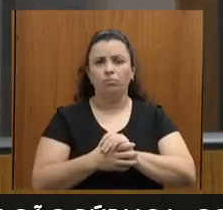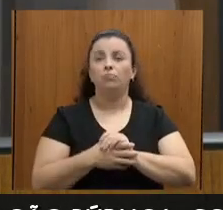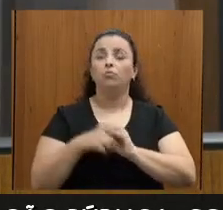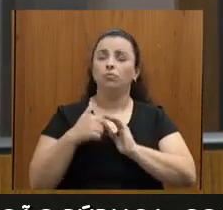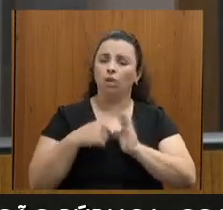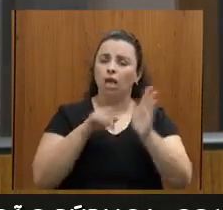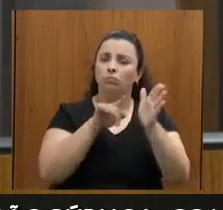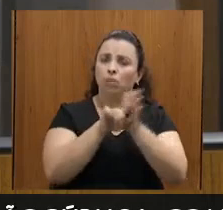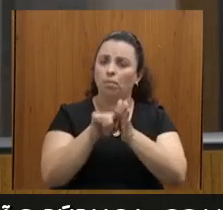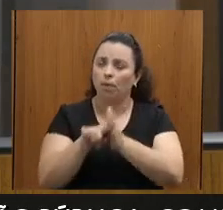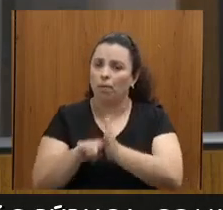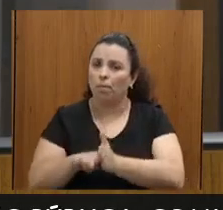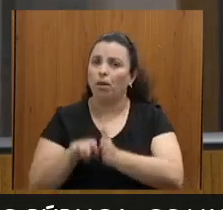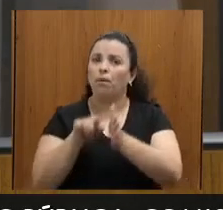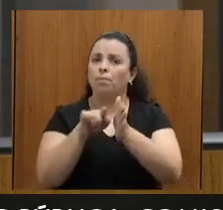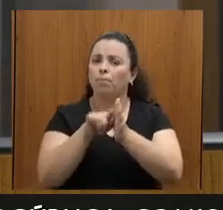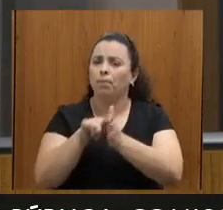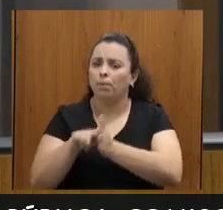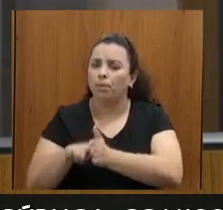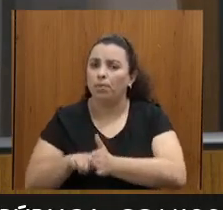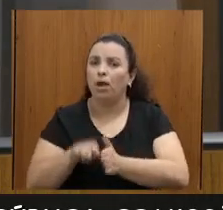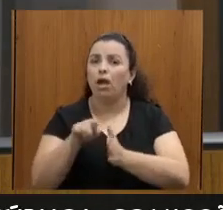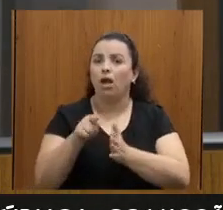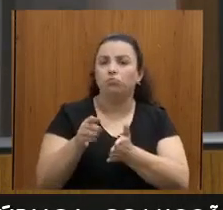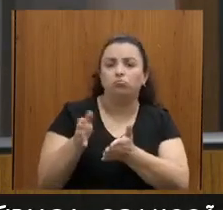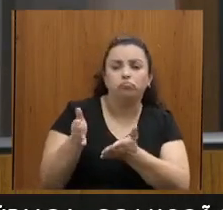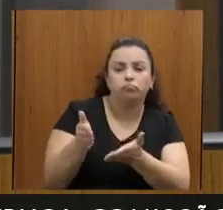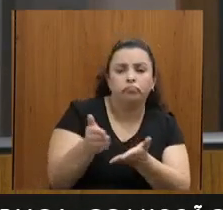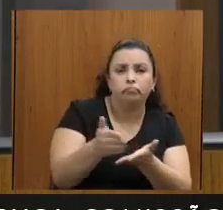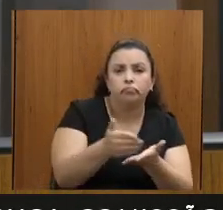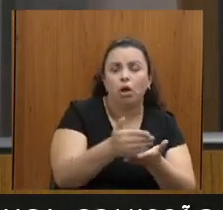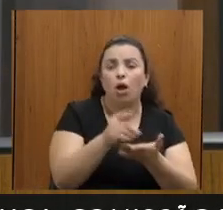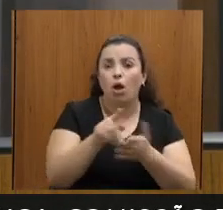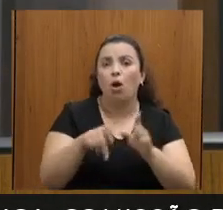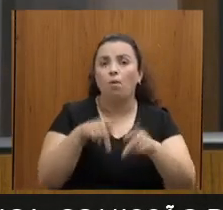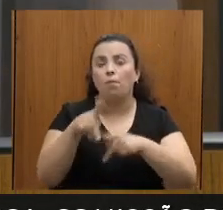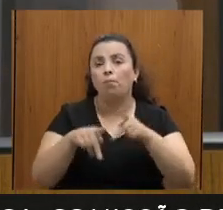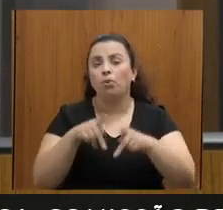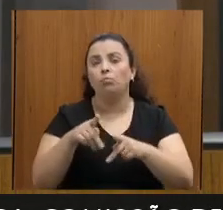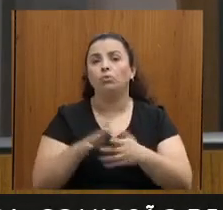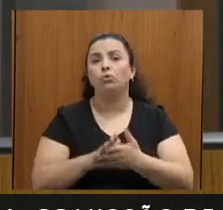pública, foram mais de 700 emendas de propostas de emendas.